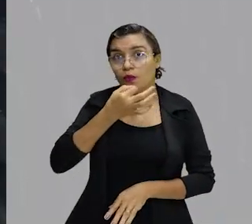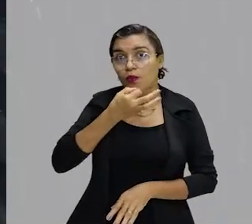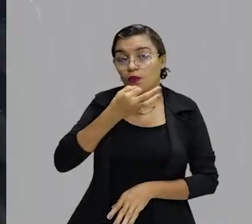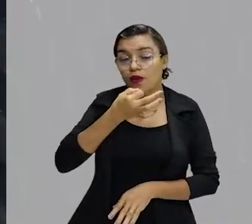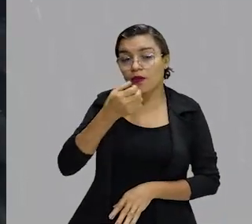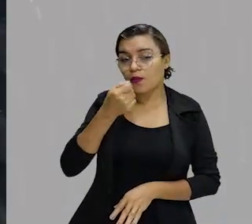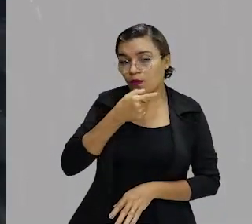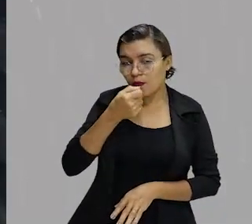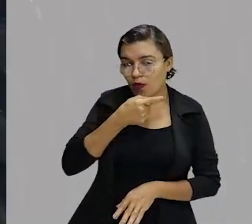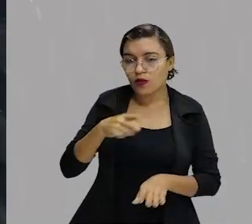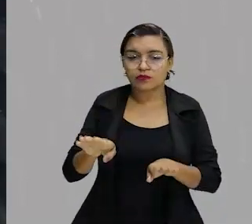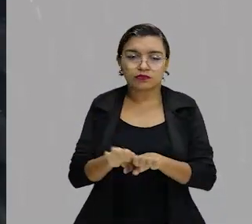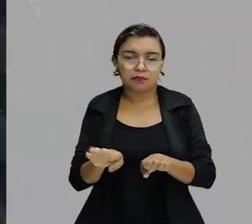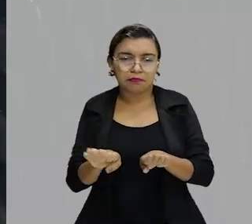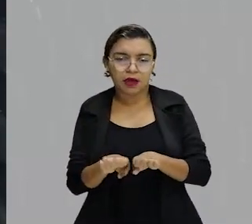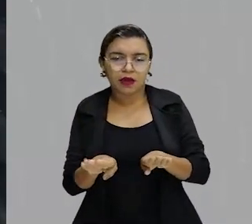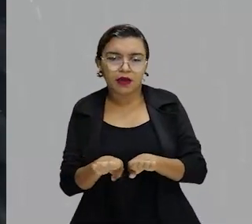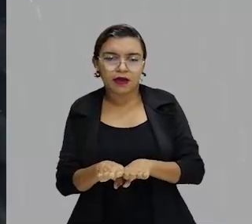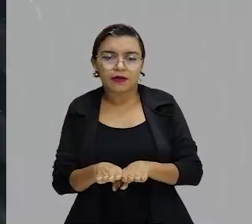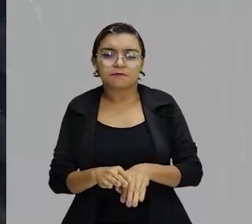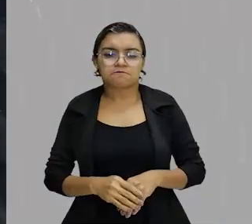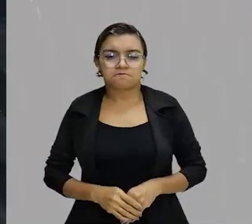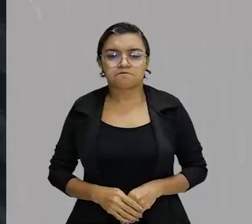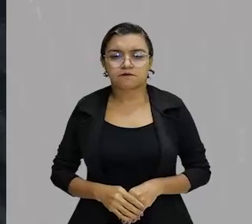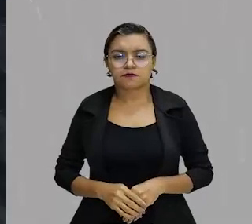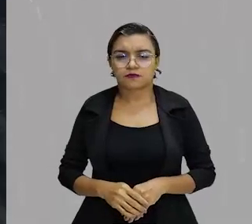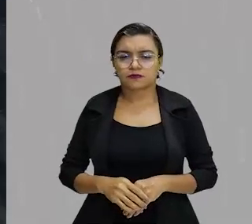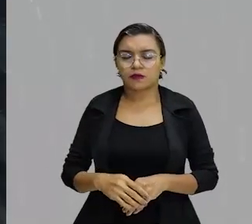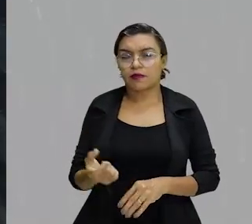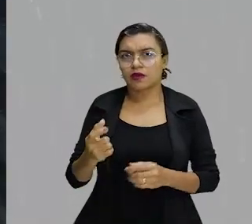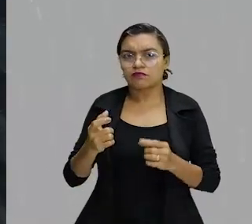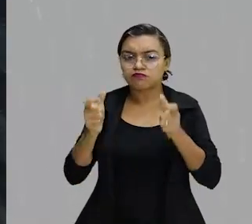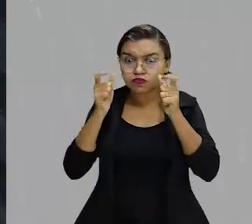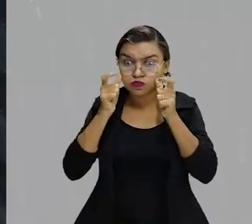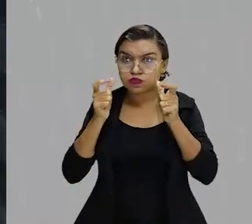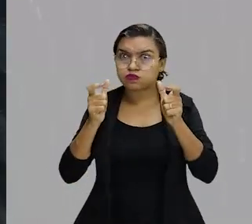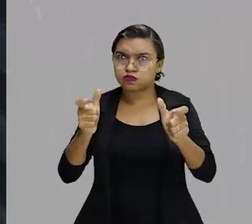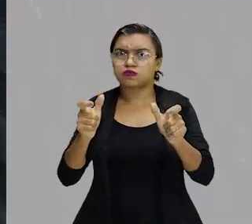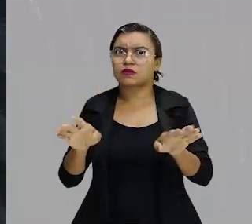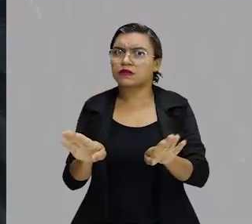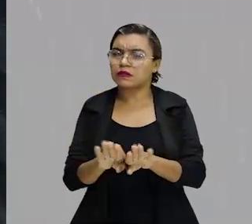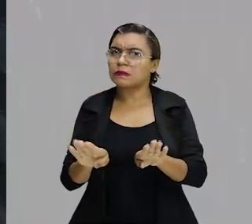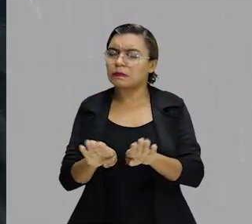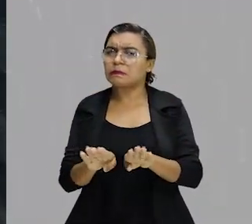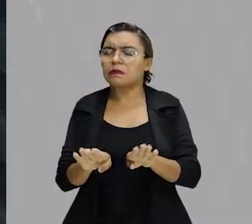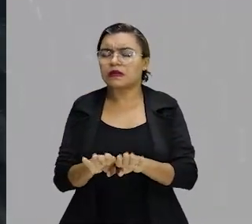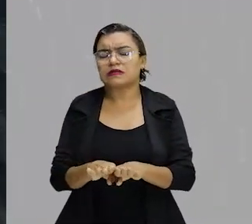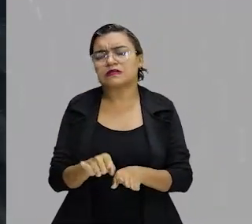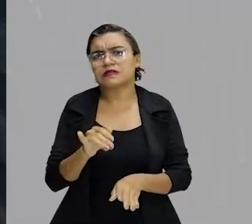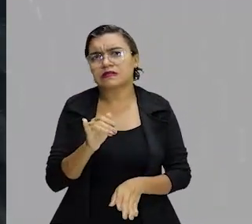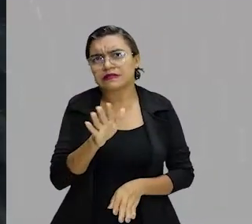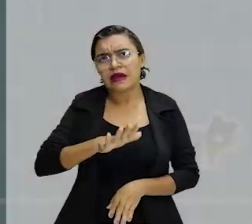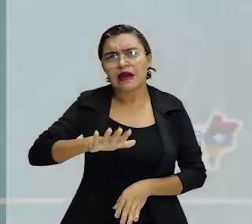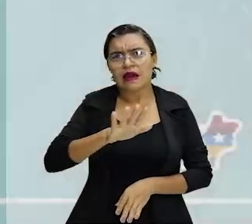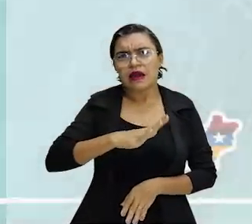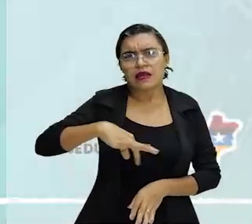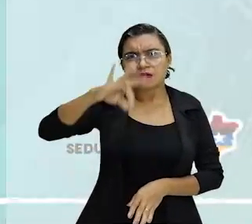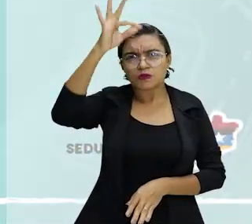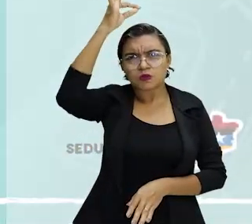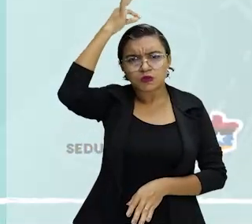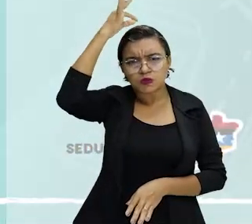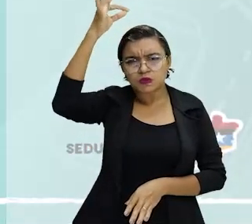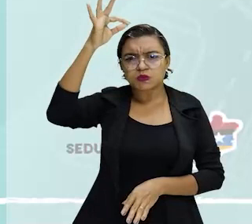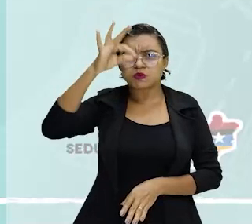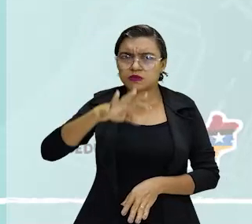o amor e ambições dos indivíduos e mesmo questões sobrenaturais. Como, por exemplo, nós vamos falar de uma obra